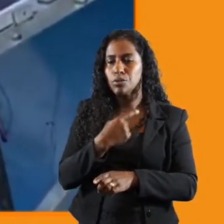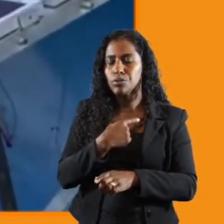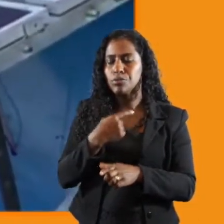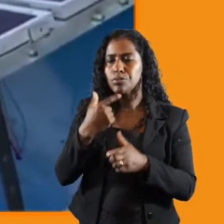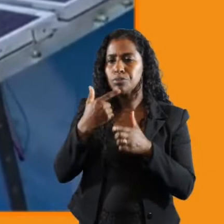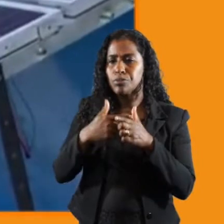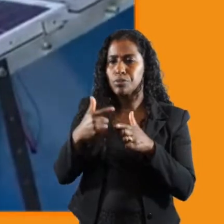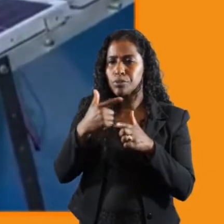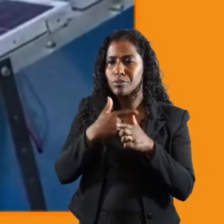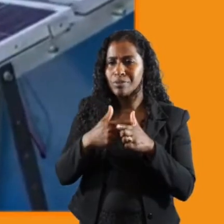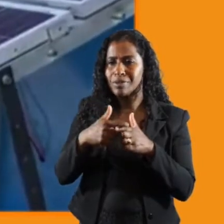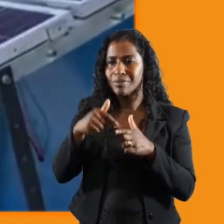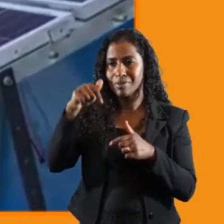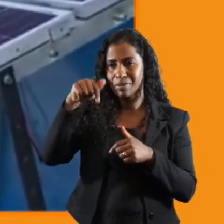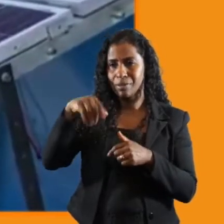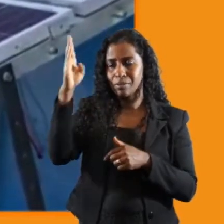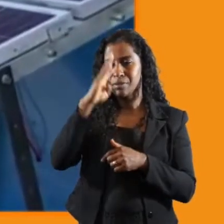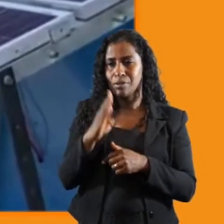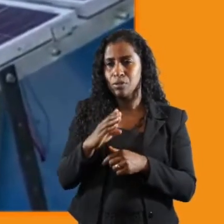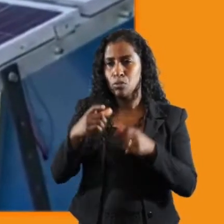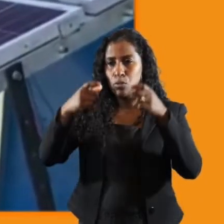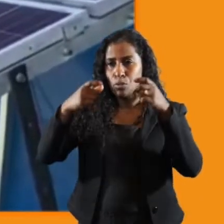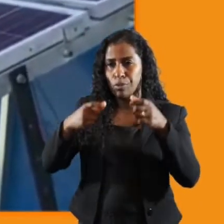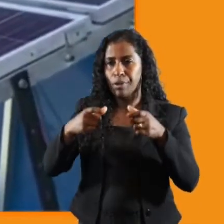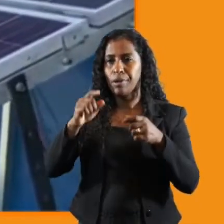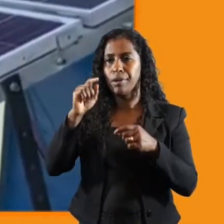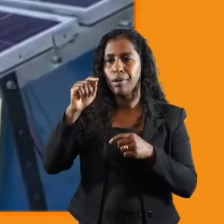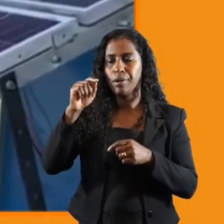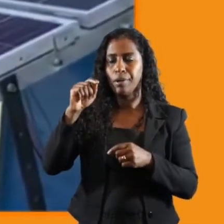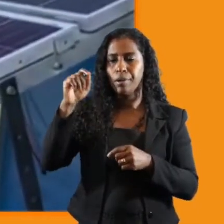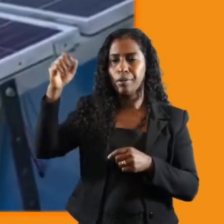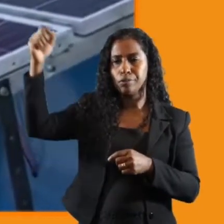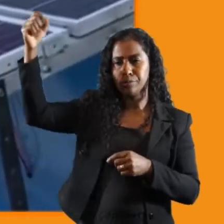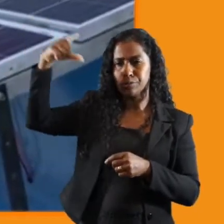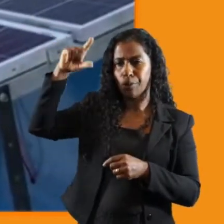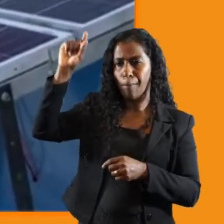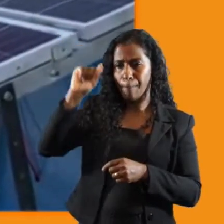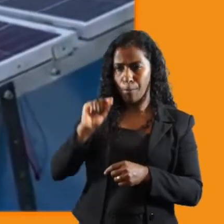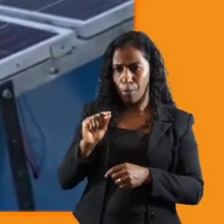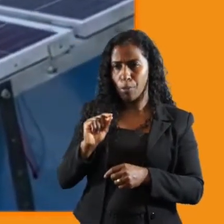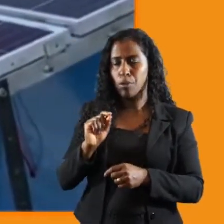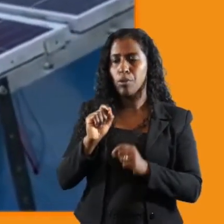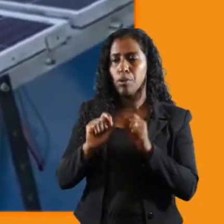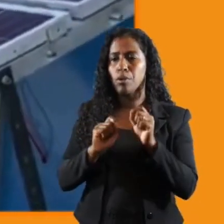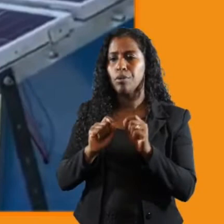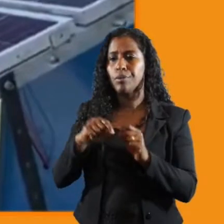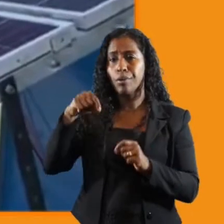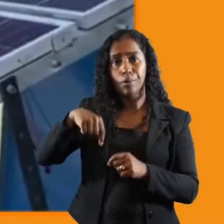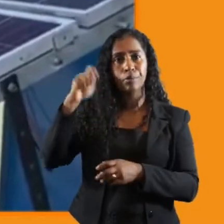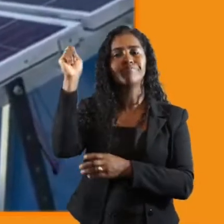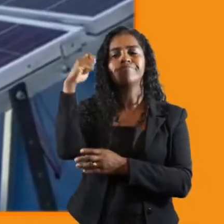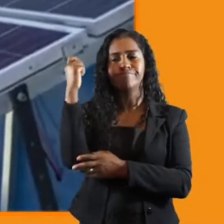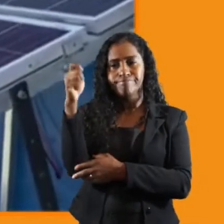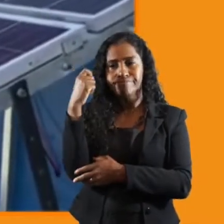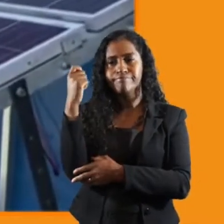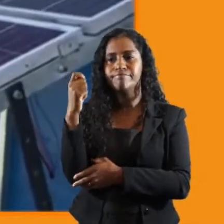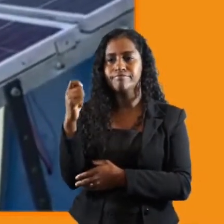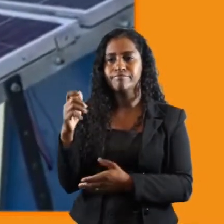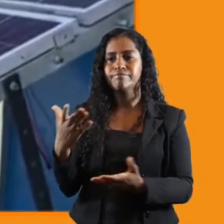geração brasileira, ou pior local, onde o índice de radiação é menor, né, é o Rio Grande do Sul, né?